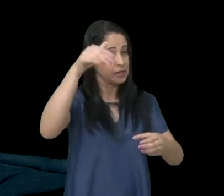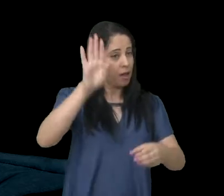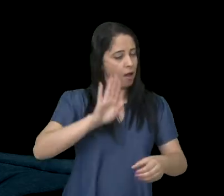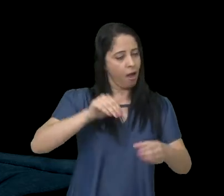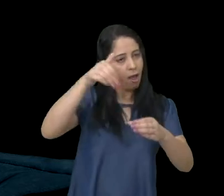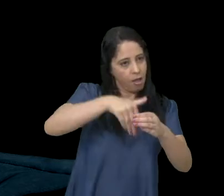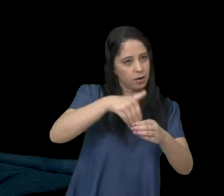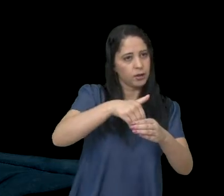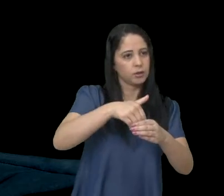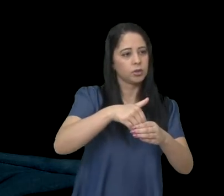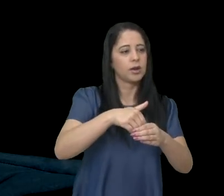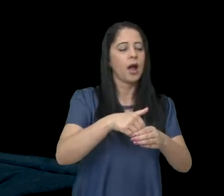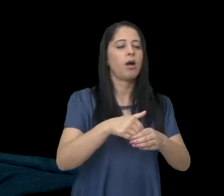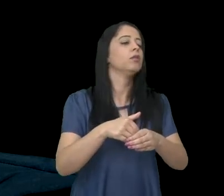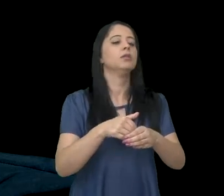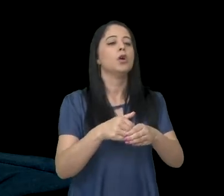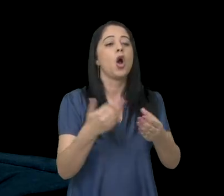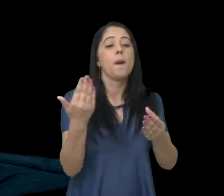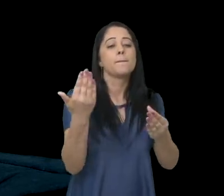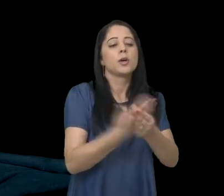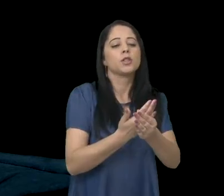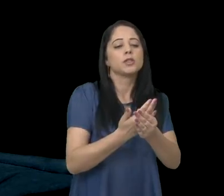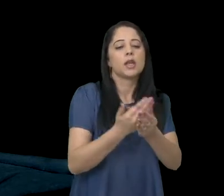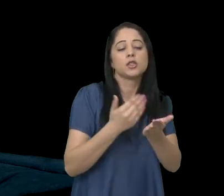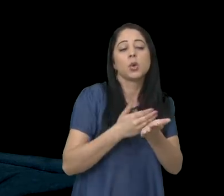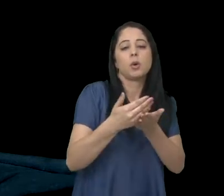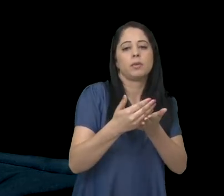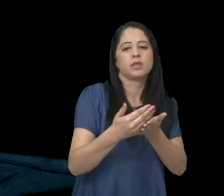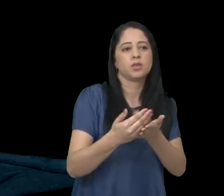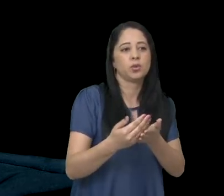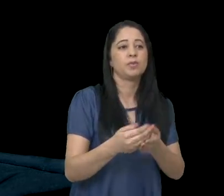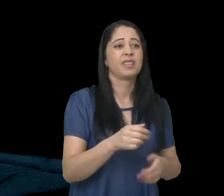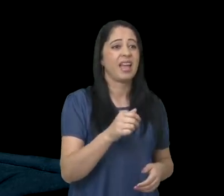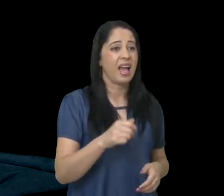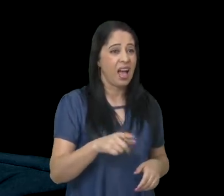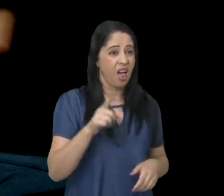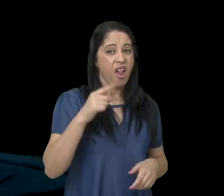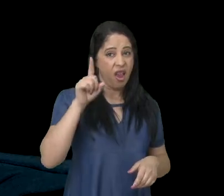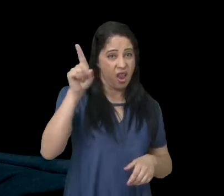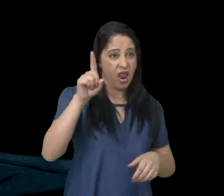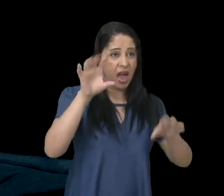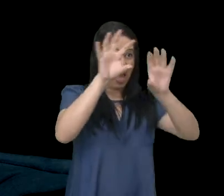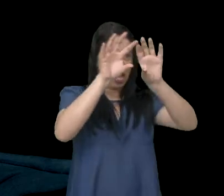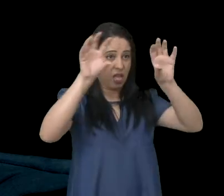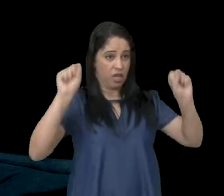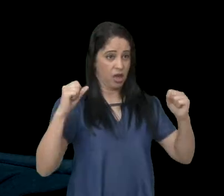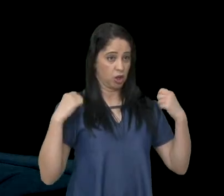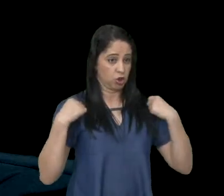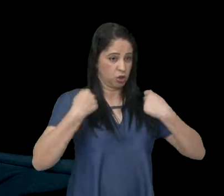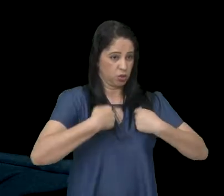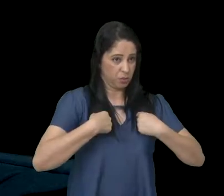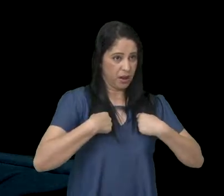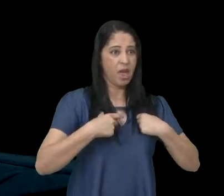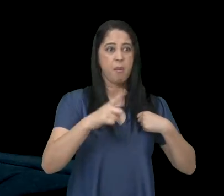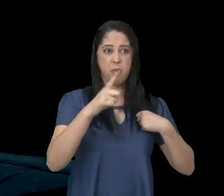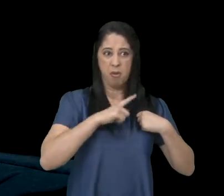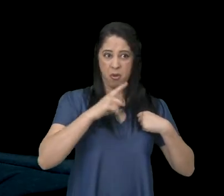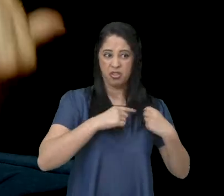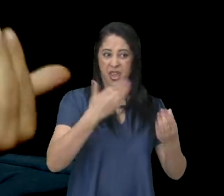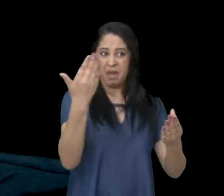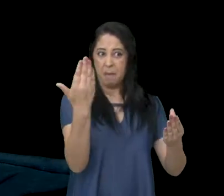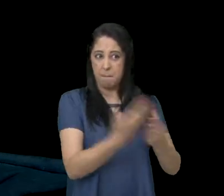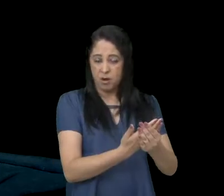a cassação e corretíssimo. Até hoje tem processos ainda no Supremo de vereadores